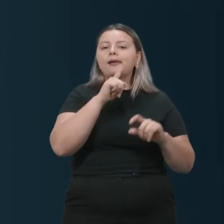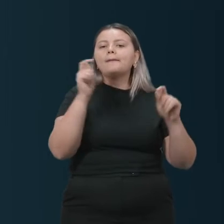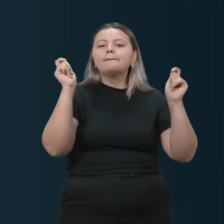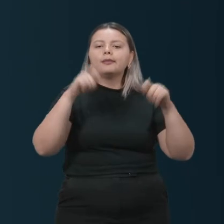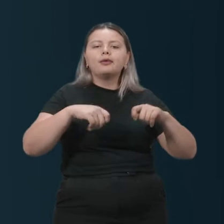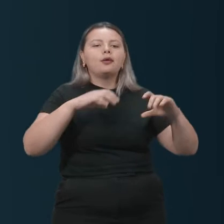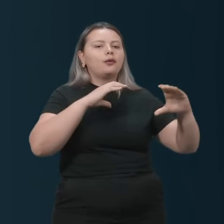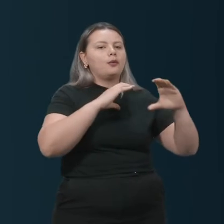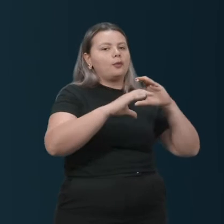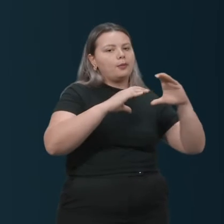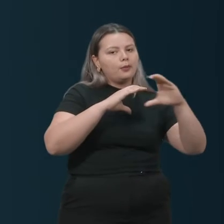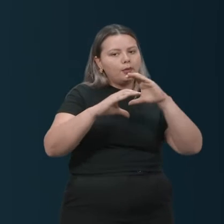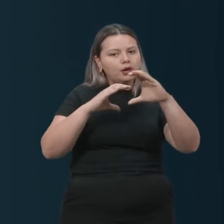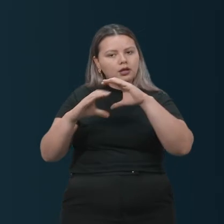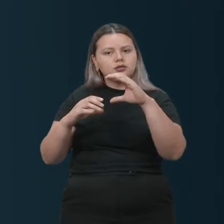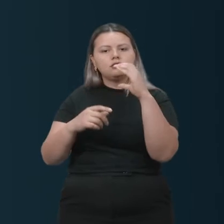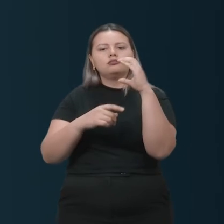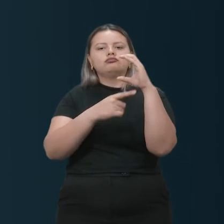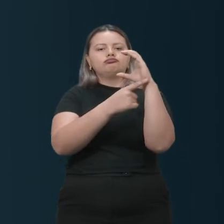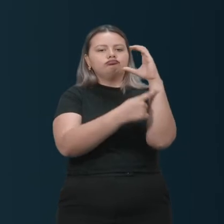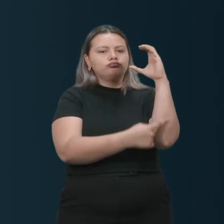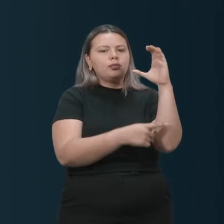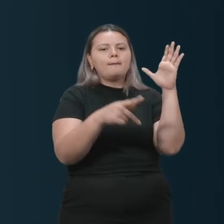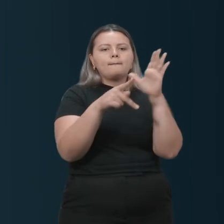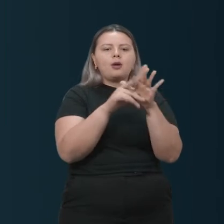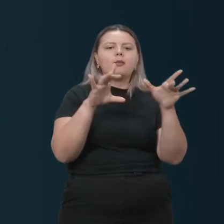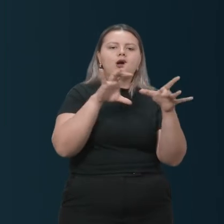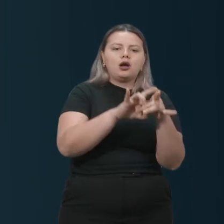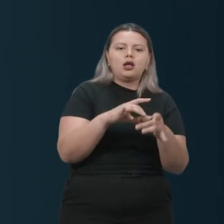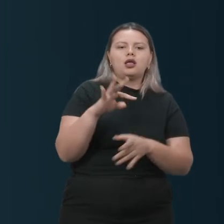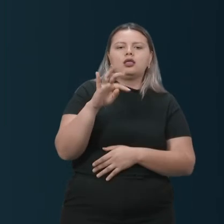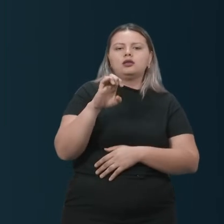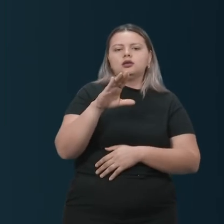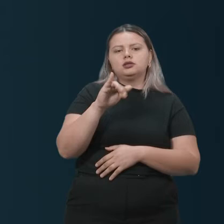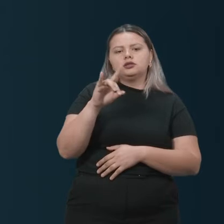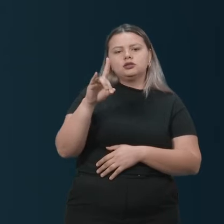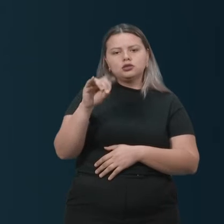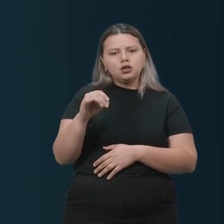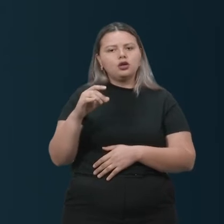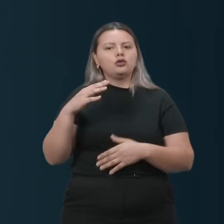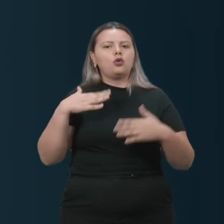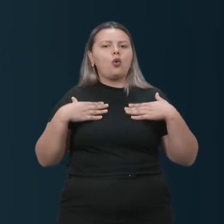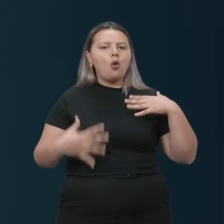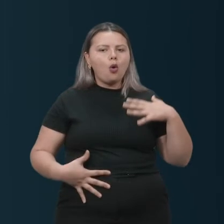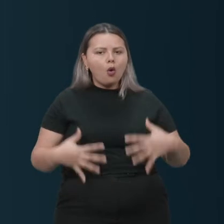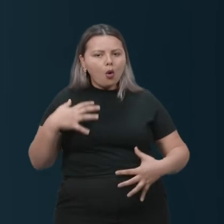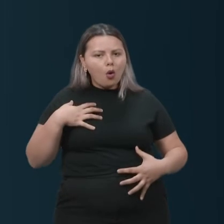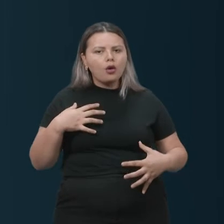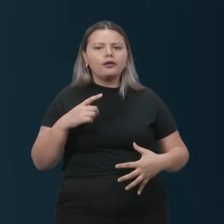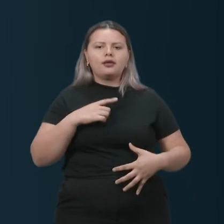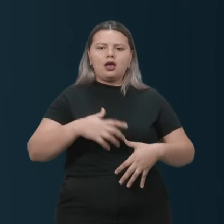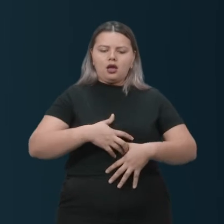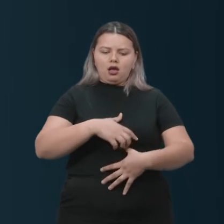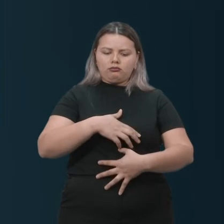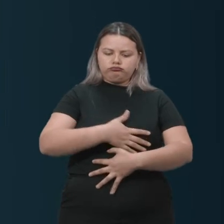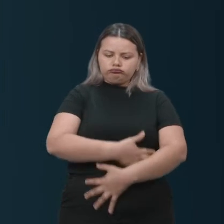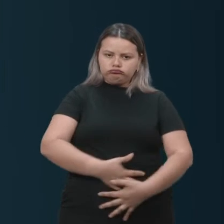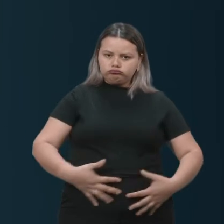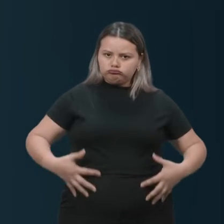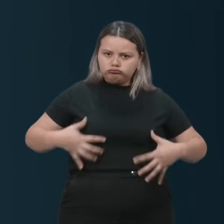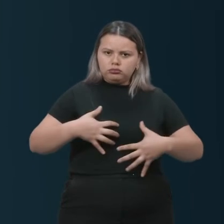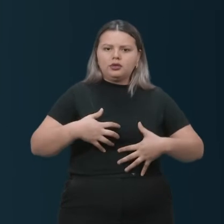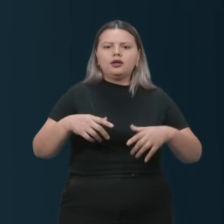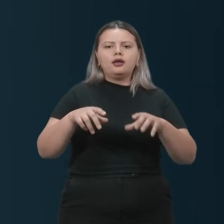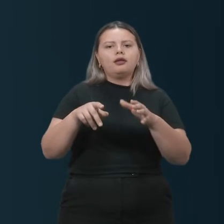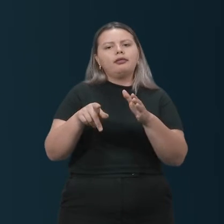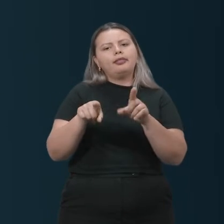a comunicação com tecidos, com órgãos que estão presentes no nosso tronco, no abdômen e também